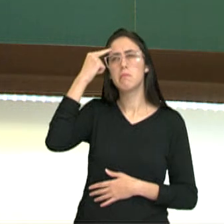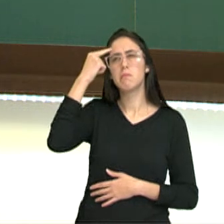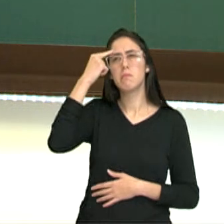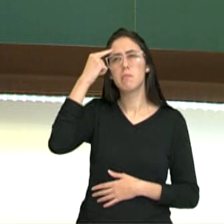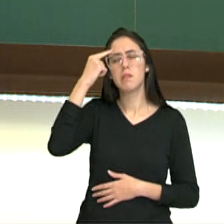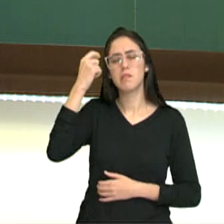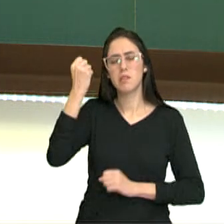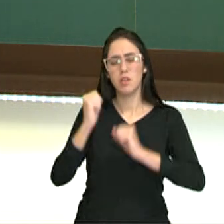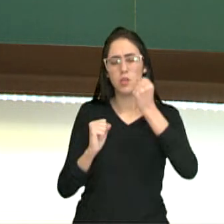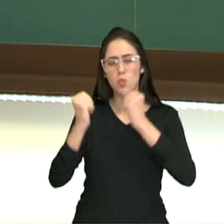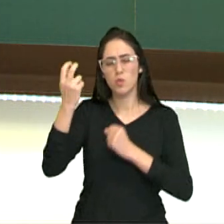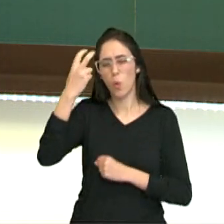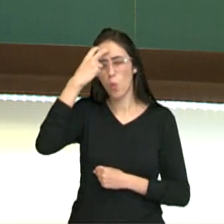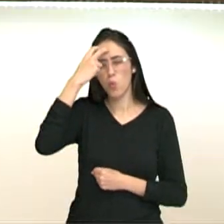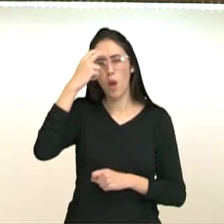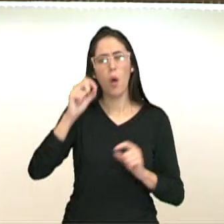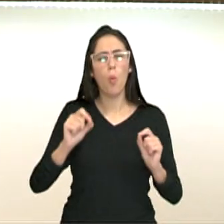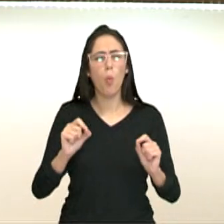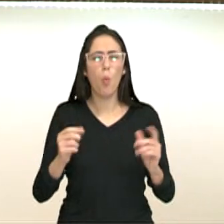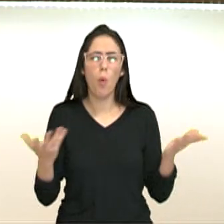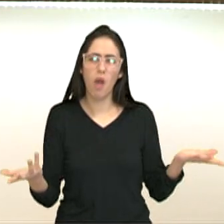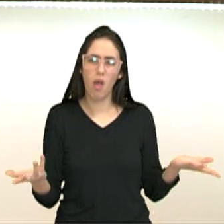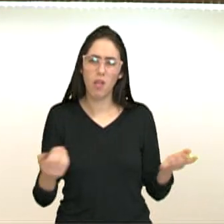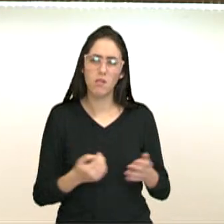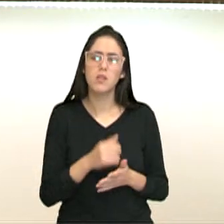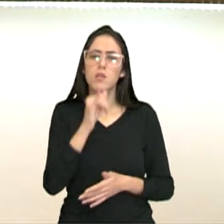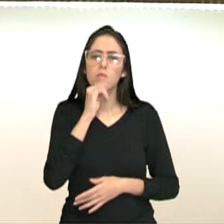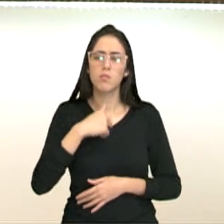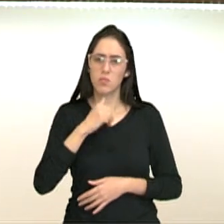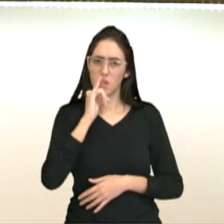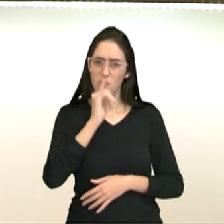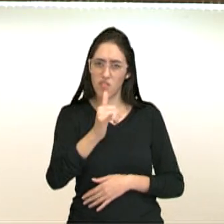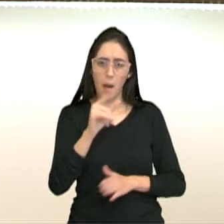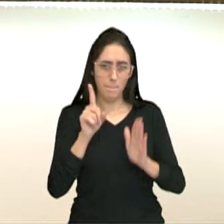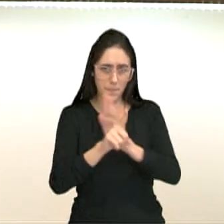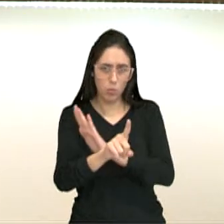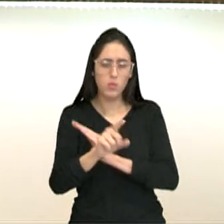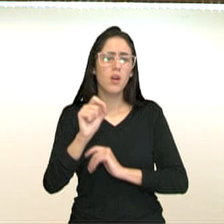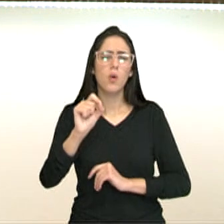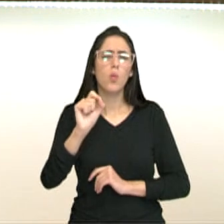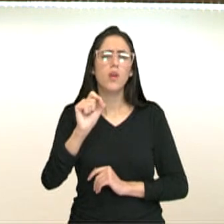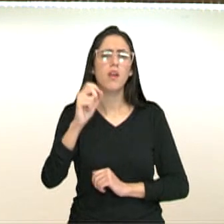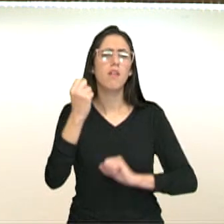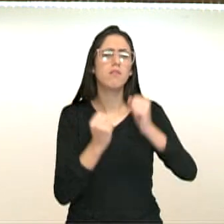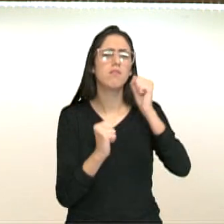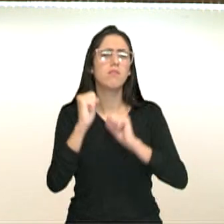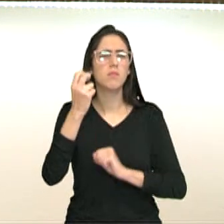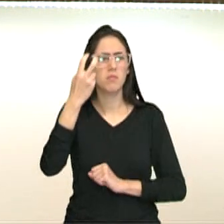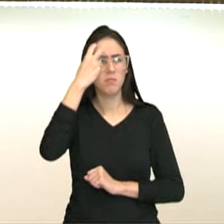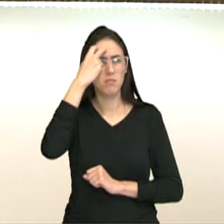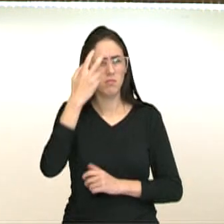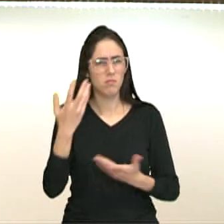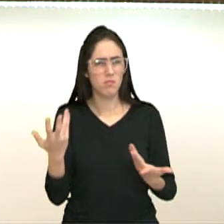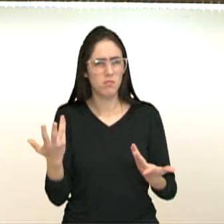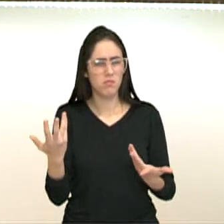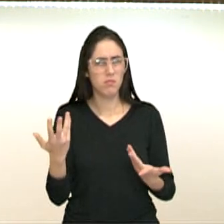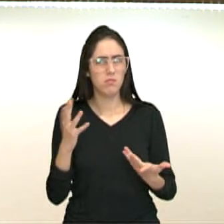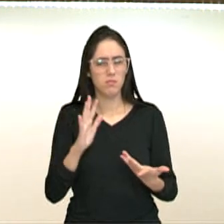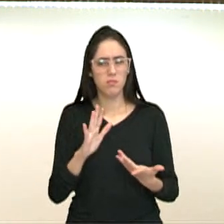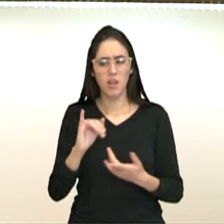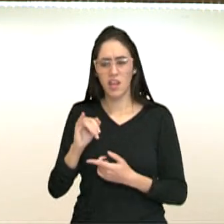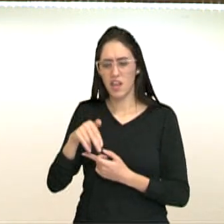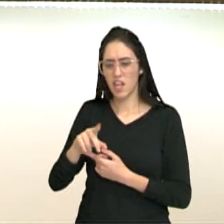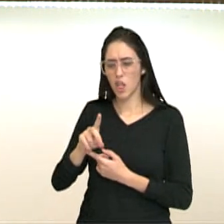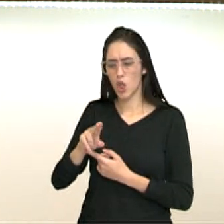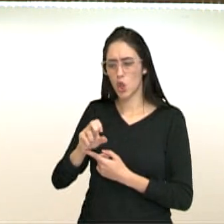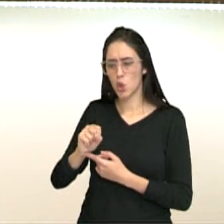a indústria cultural? Então, se eu disser para você assim, ó, o que é indústria cultural? Indústria, produção de produtos,